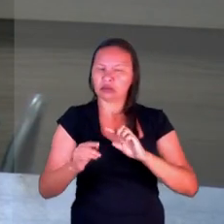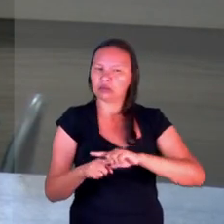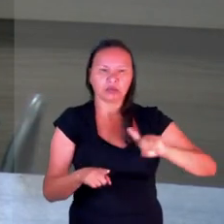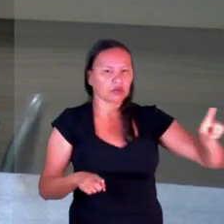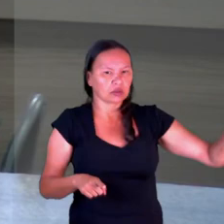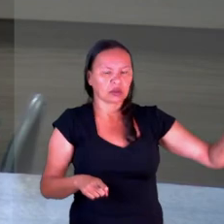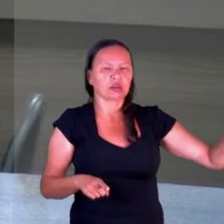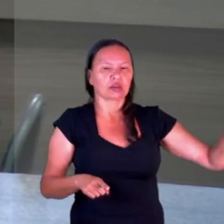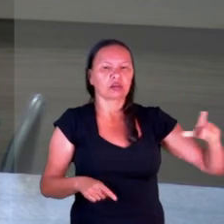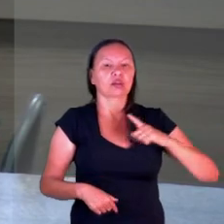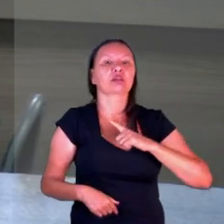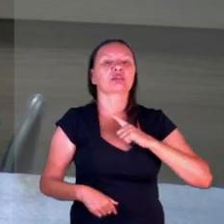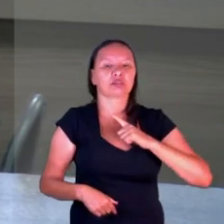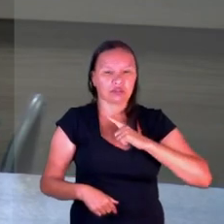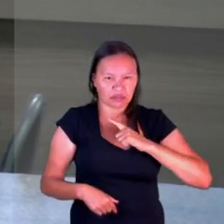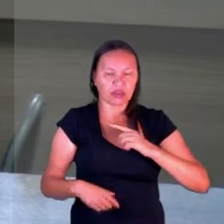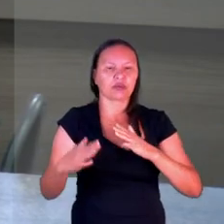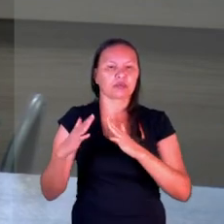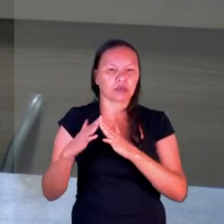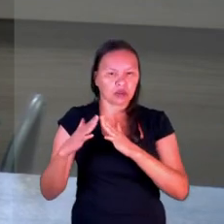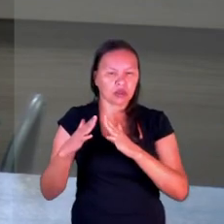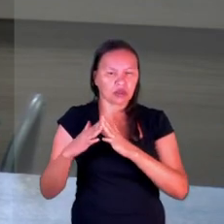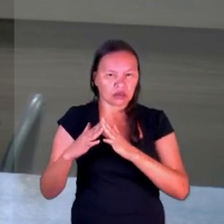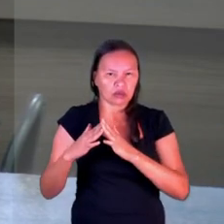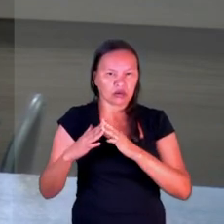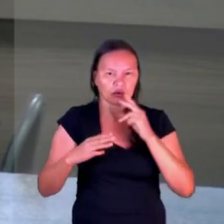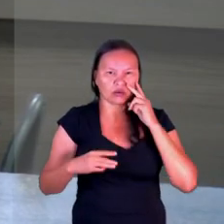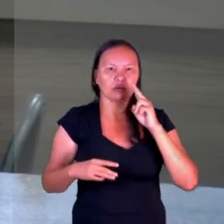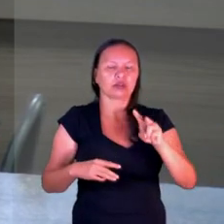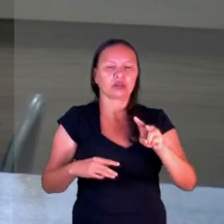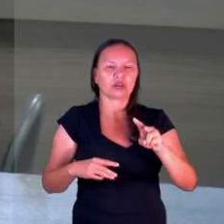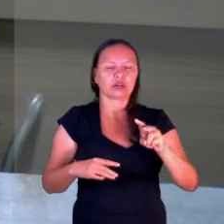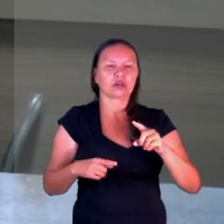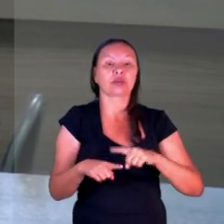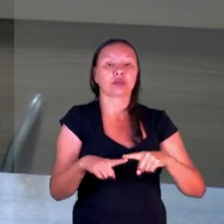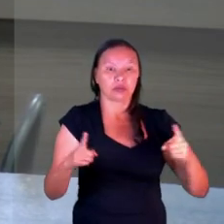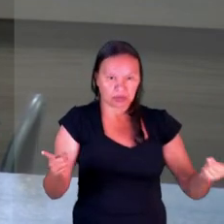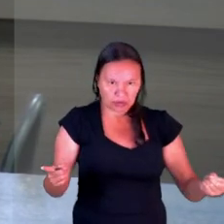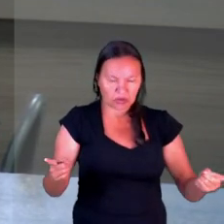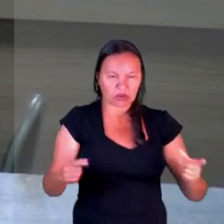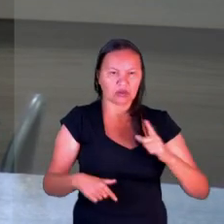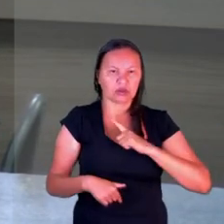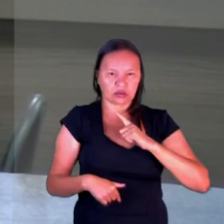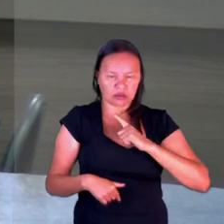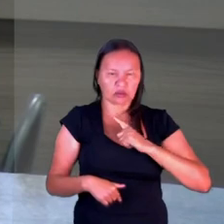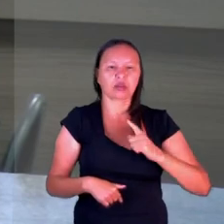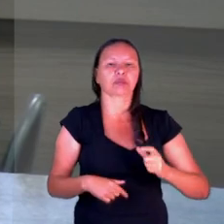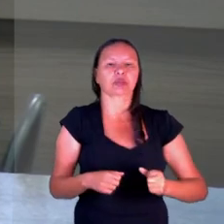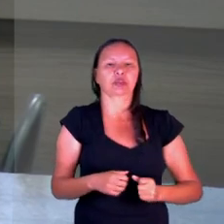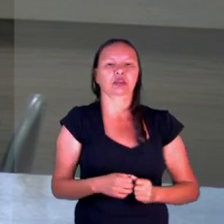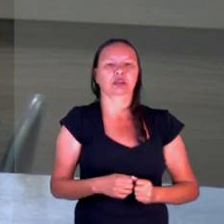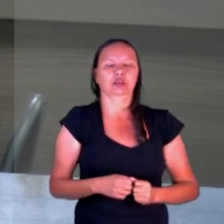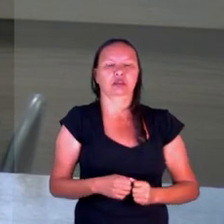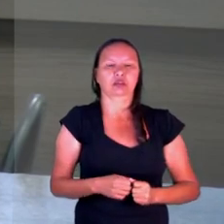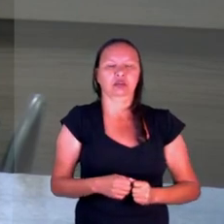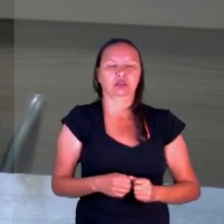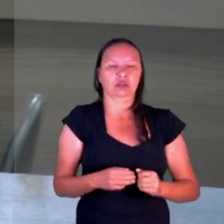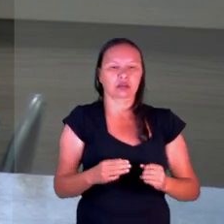pessoas terem moradias né então vej que aí nós temos um problema de termos popula termos eh